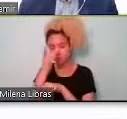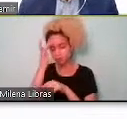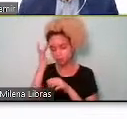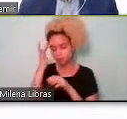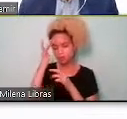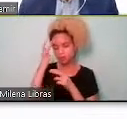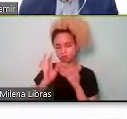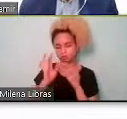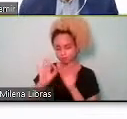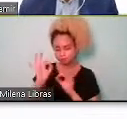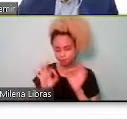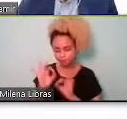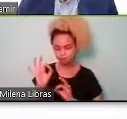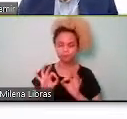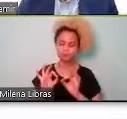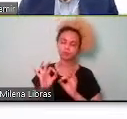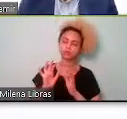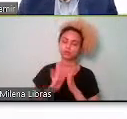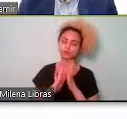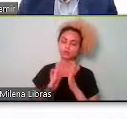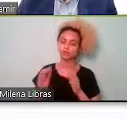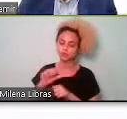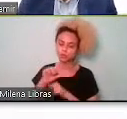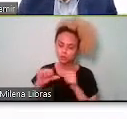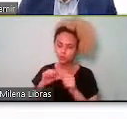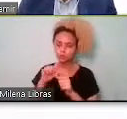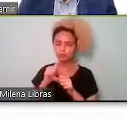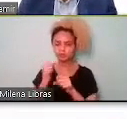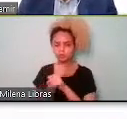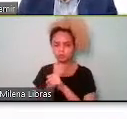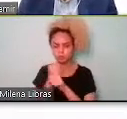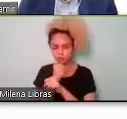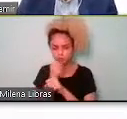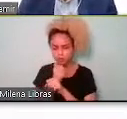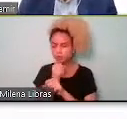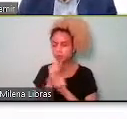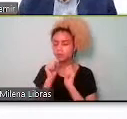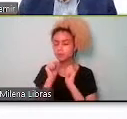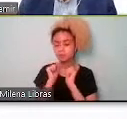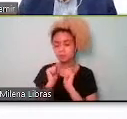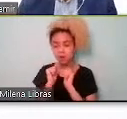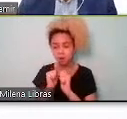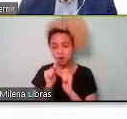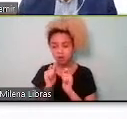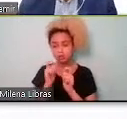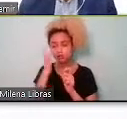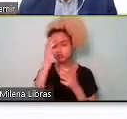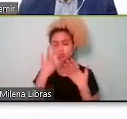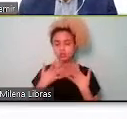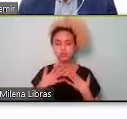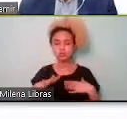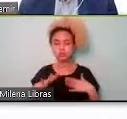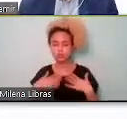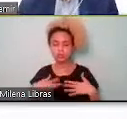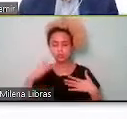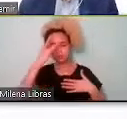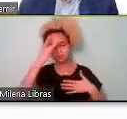plano de reforma que dê condições ao síndico e dar tranquilidade aos seus